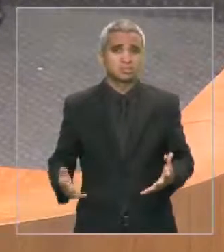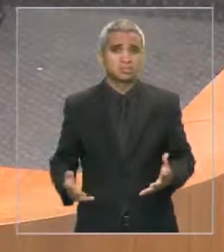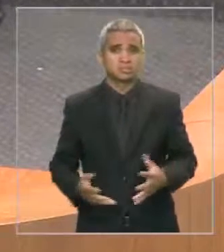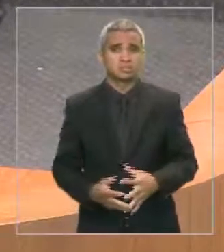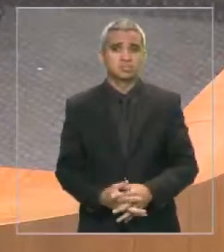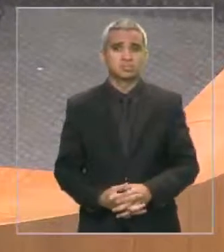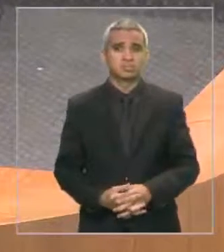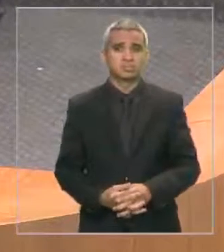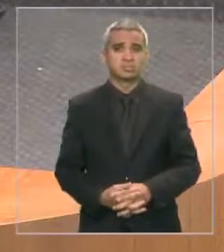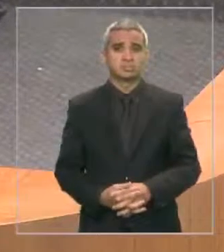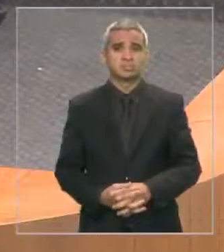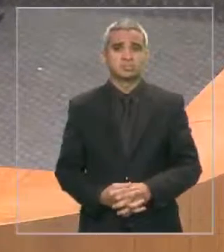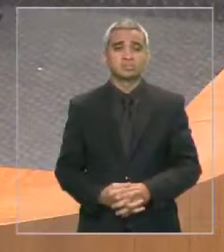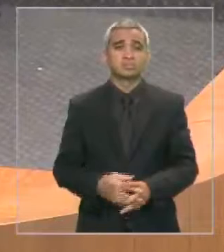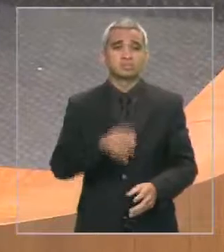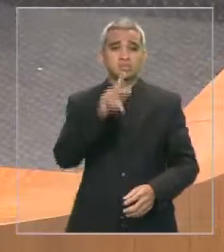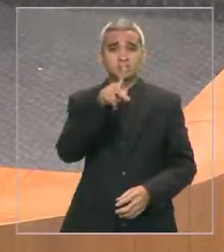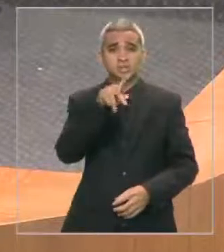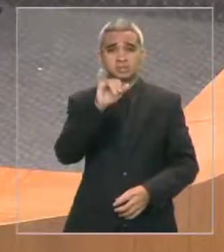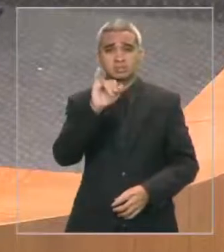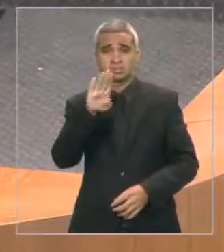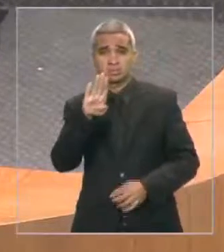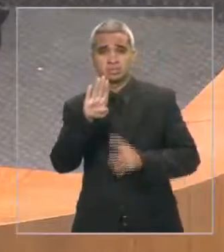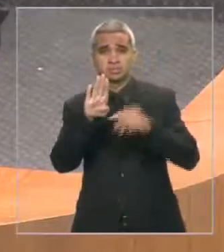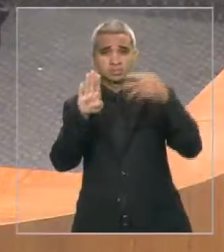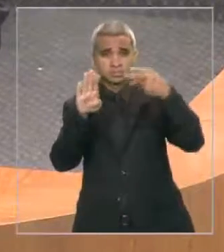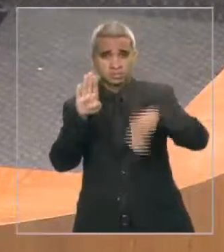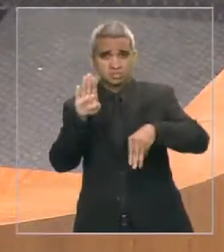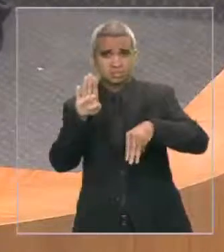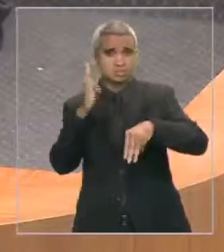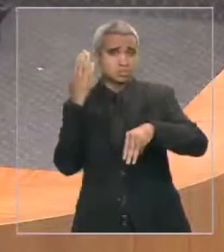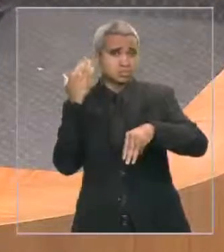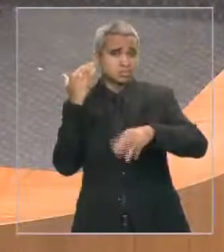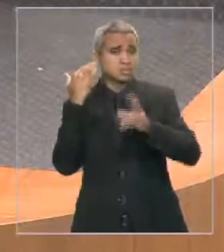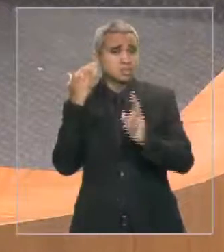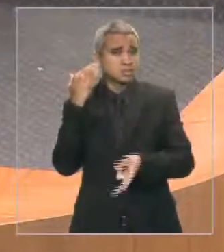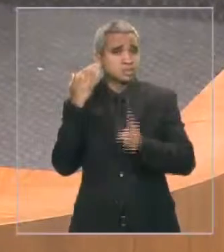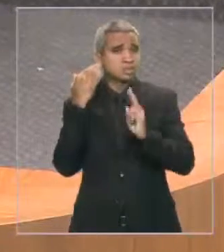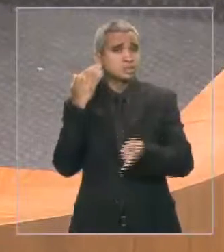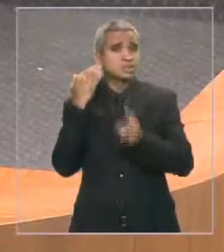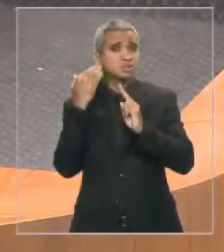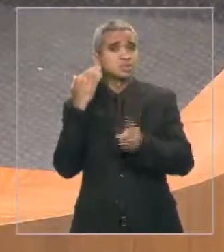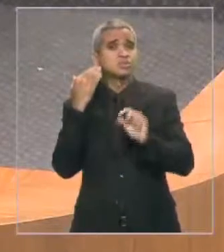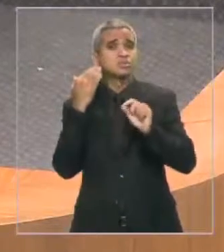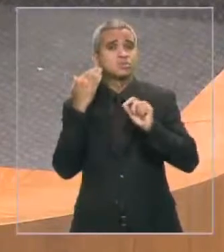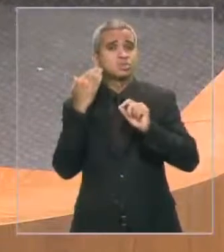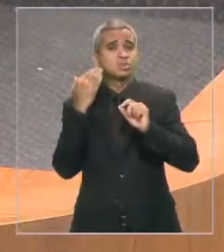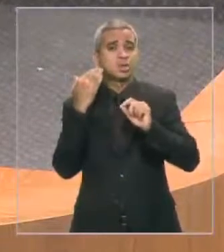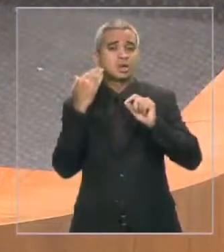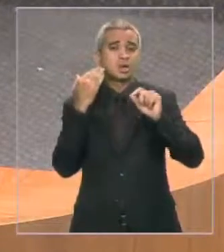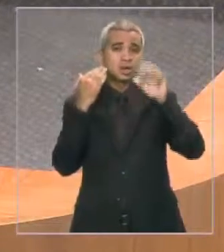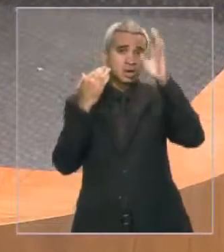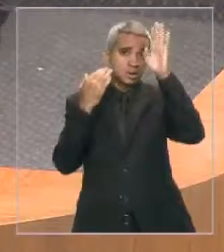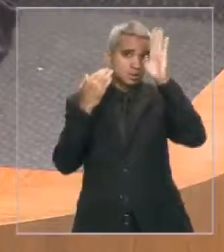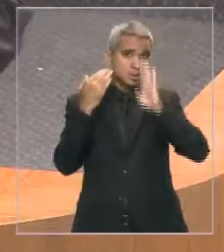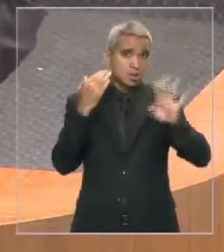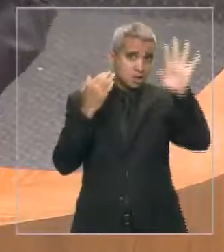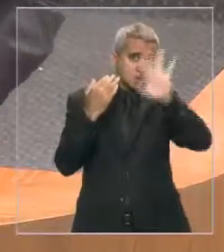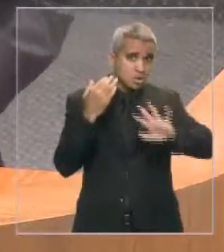que a média do nosso PIB sempre foi maior do que a média nacional. E